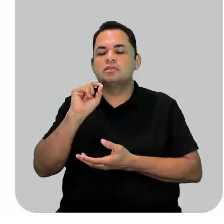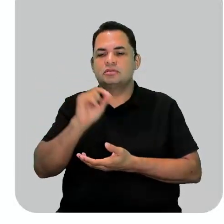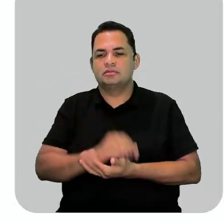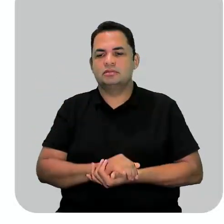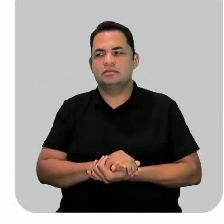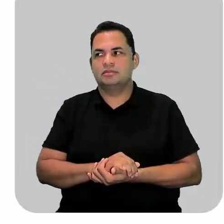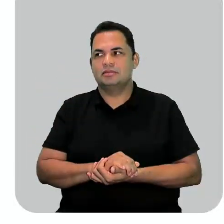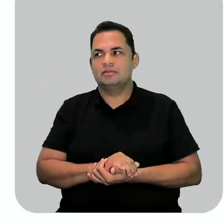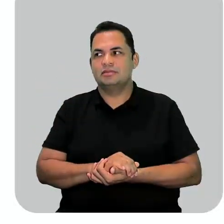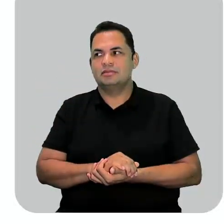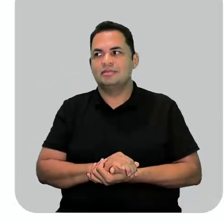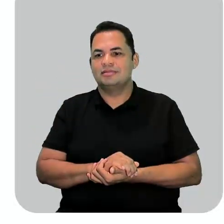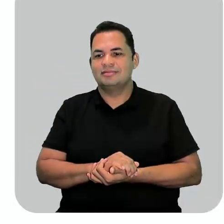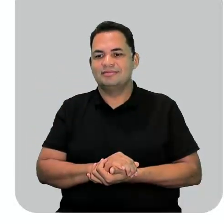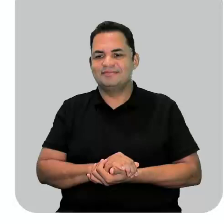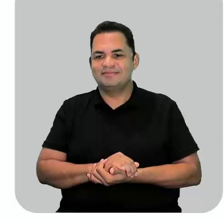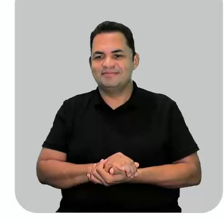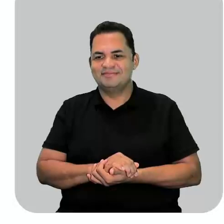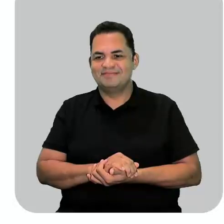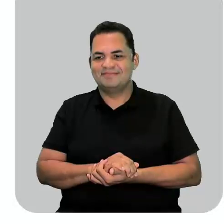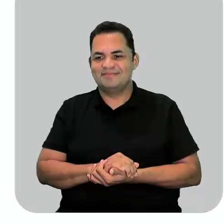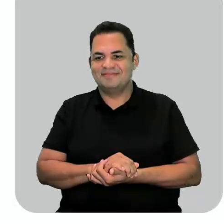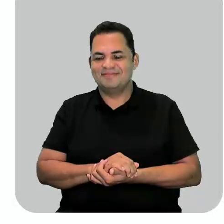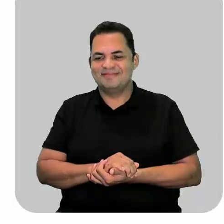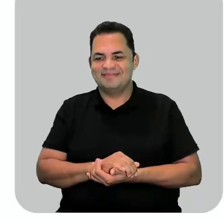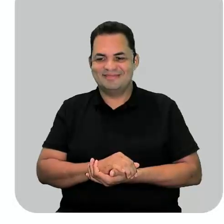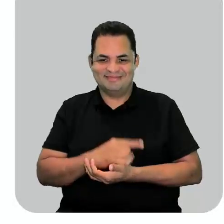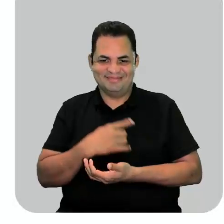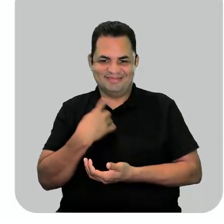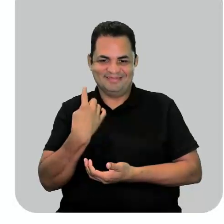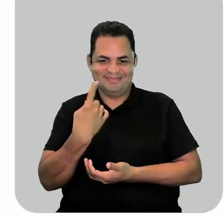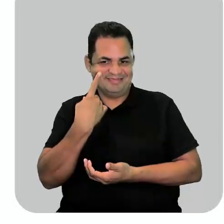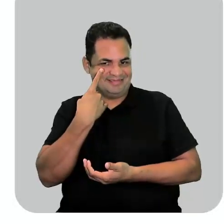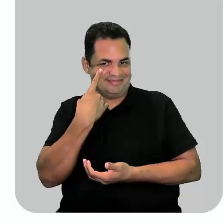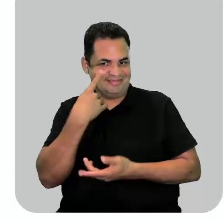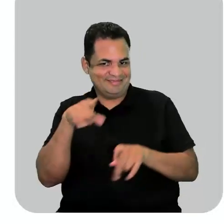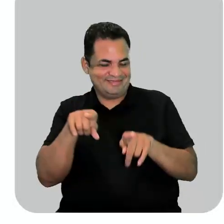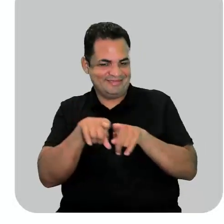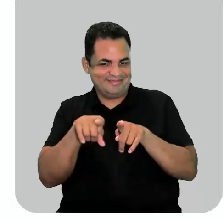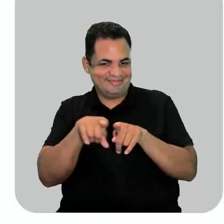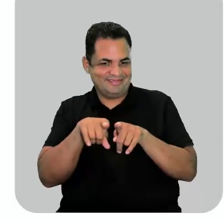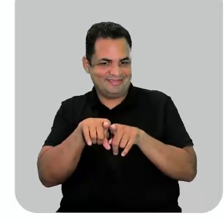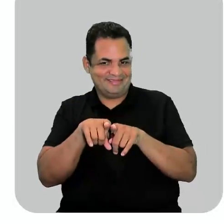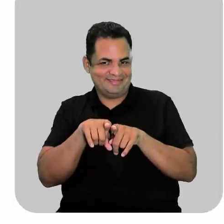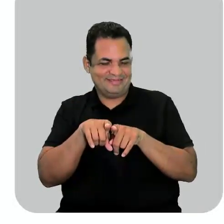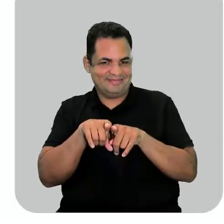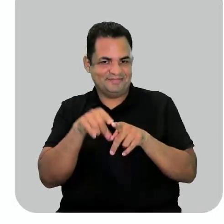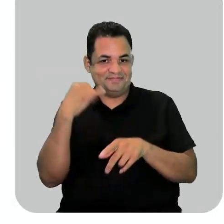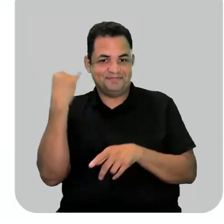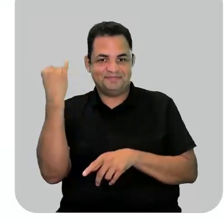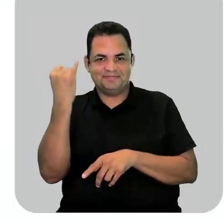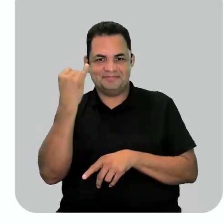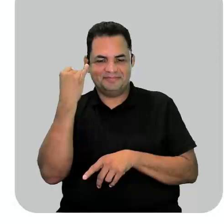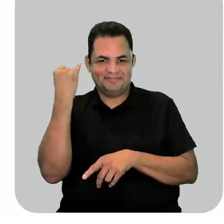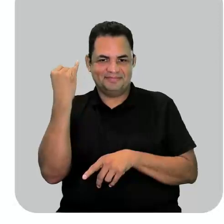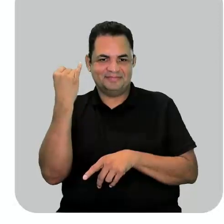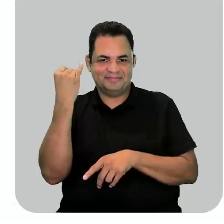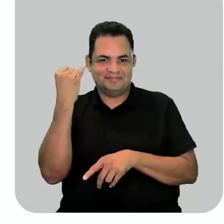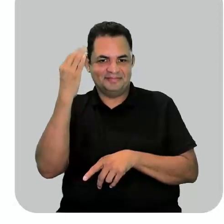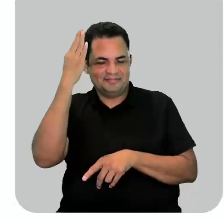ativados. Tranquilo aqui, pessoal? O que nós vimos também? Que é muito